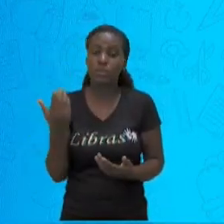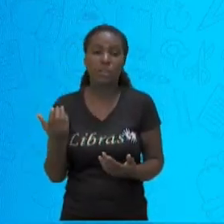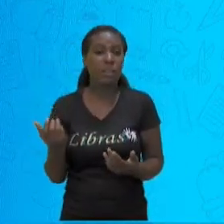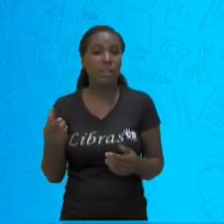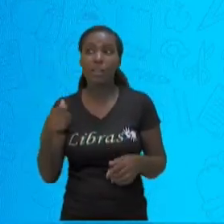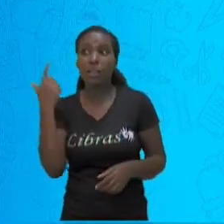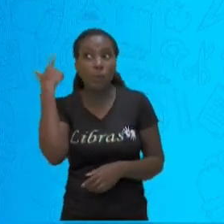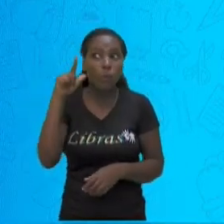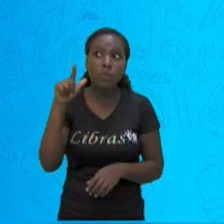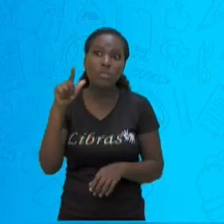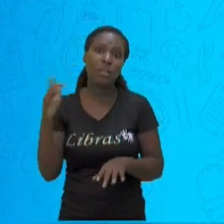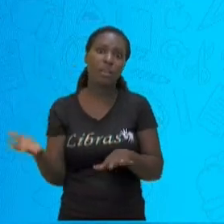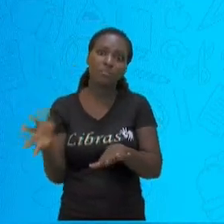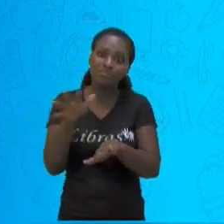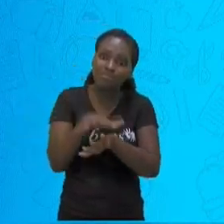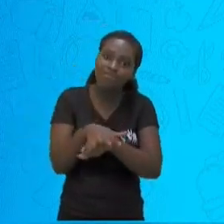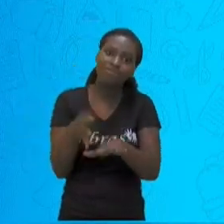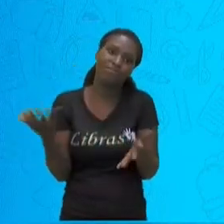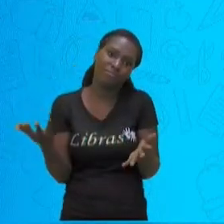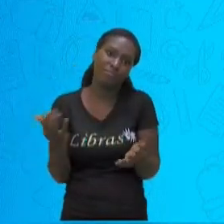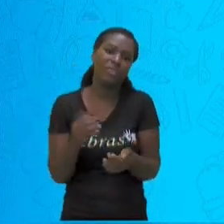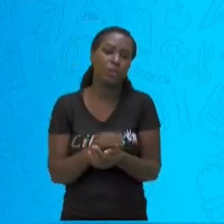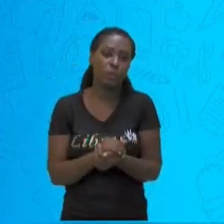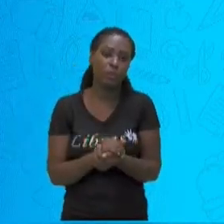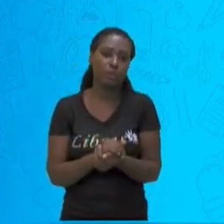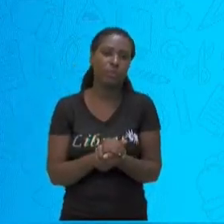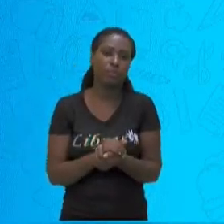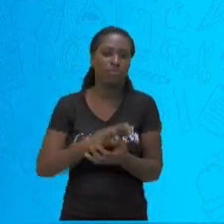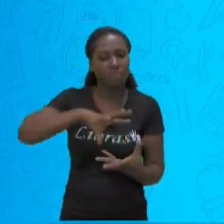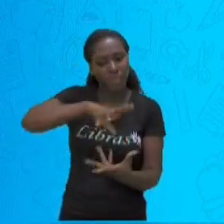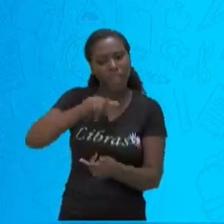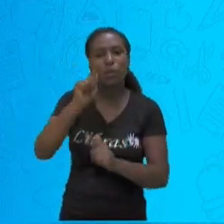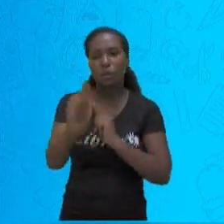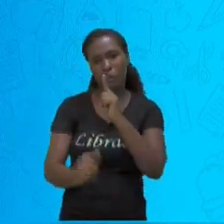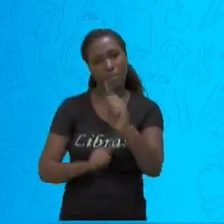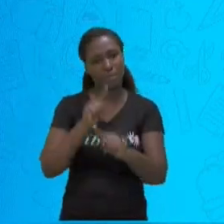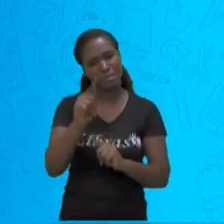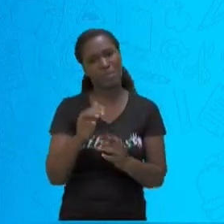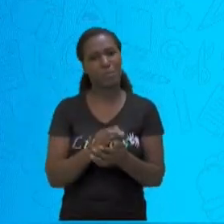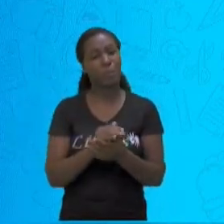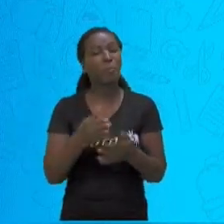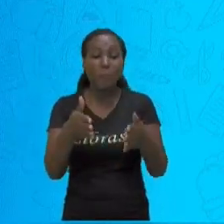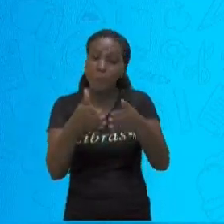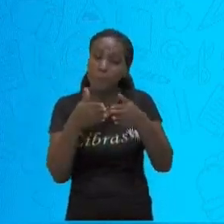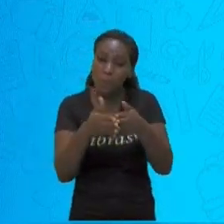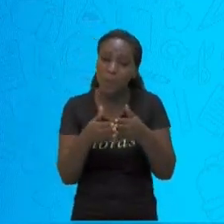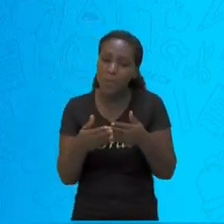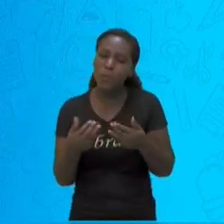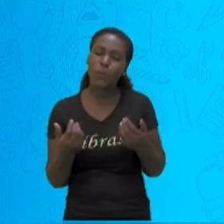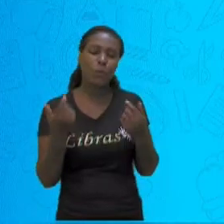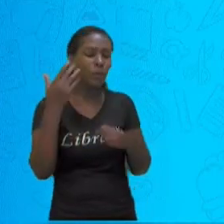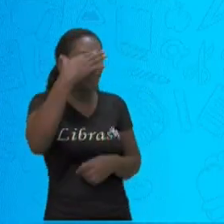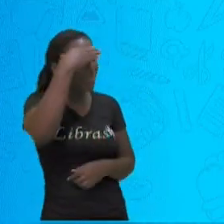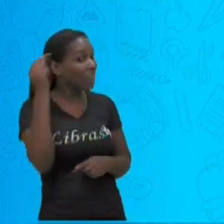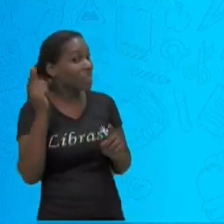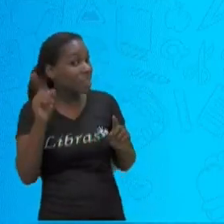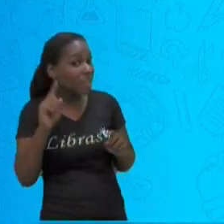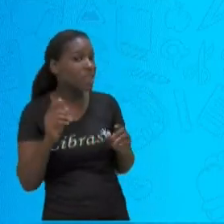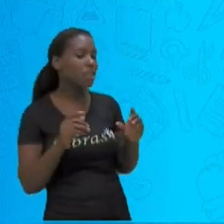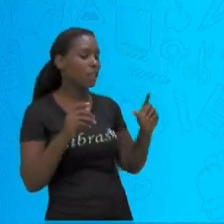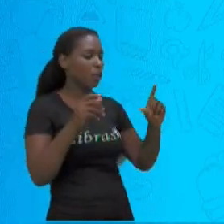processo. Ok, pessoal? Por favor, não esqueça de acessar a nossa plataforma,